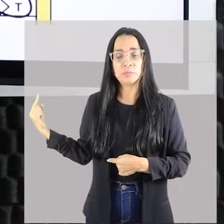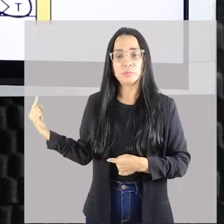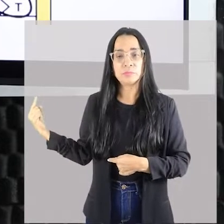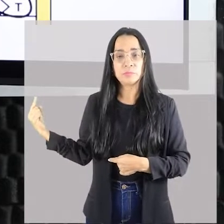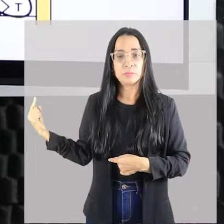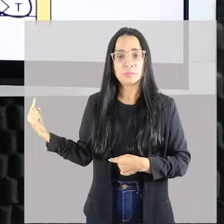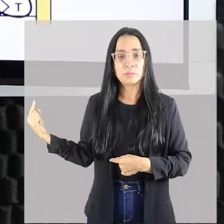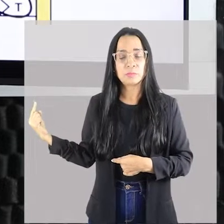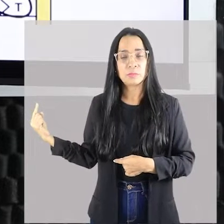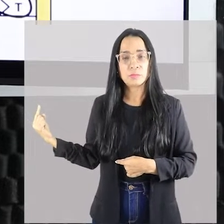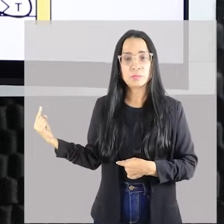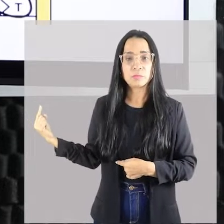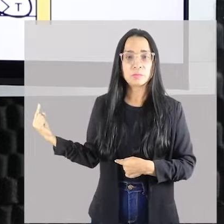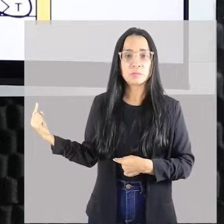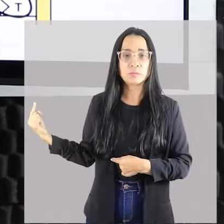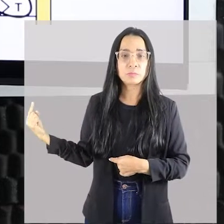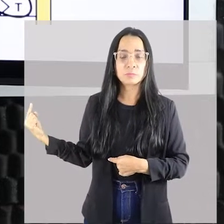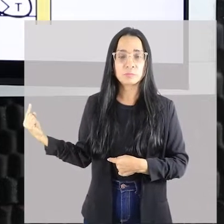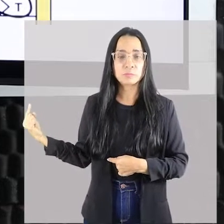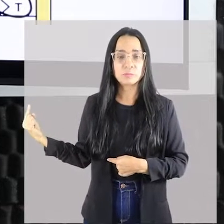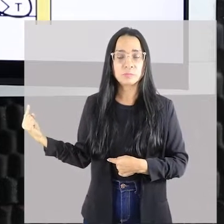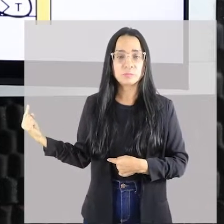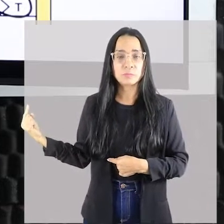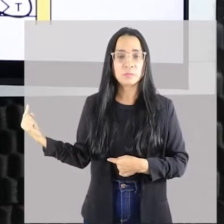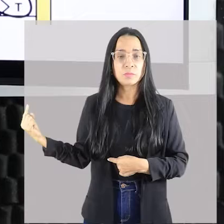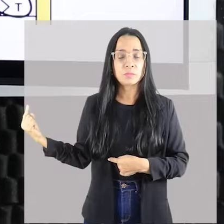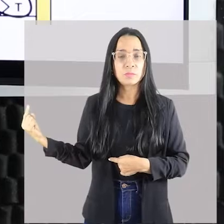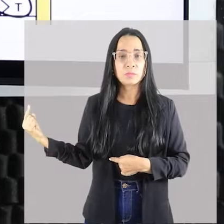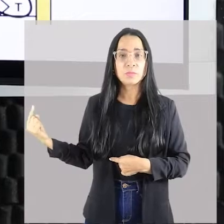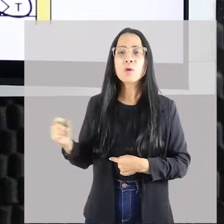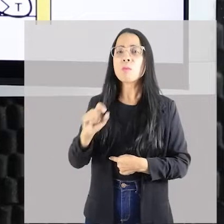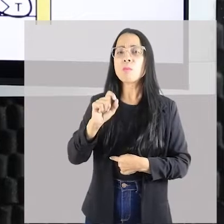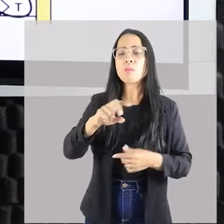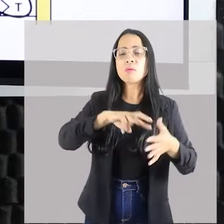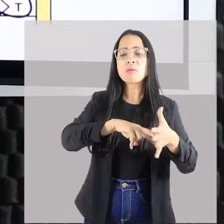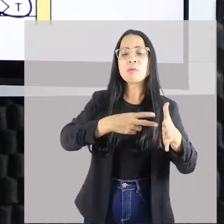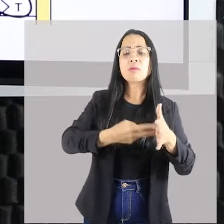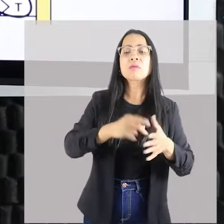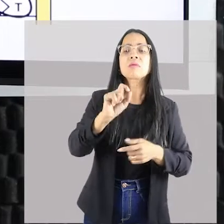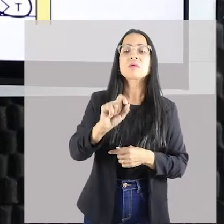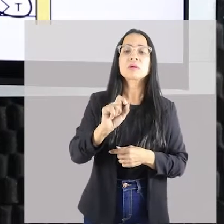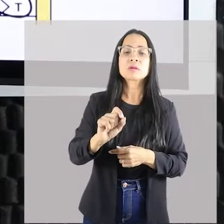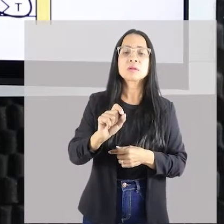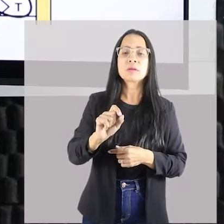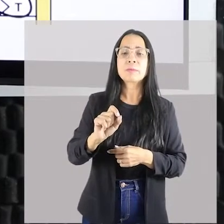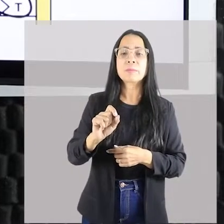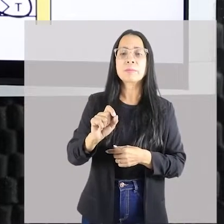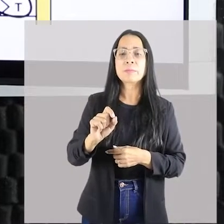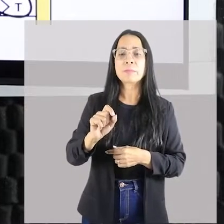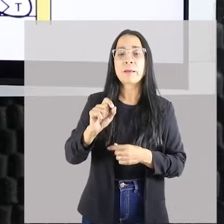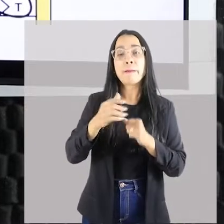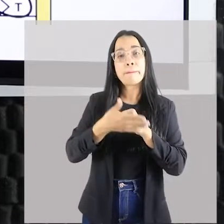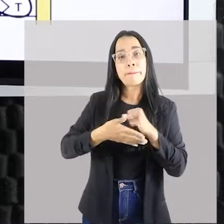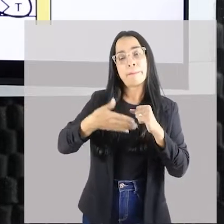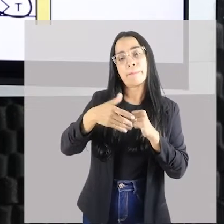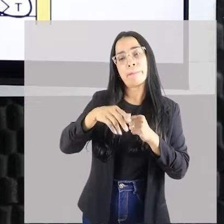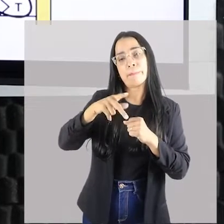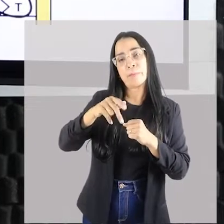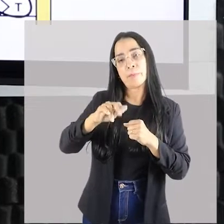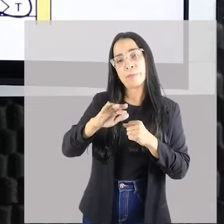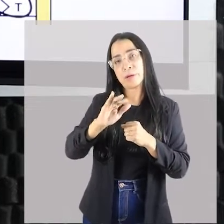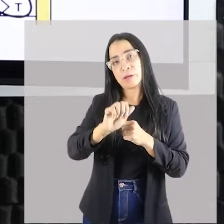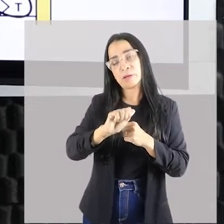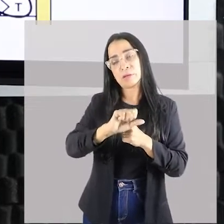entre si e pirimídicas entre si. Raíssa, o que são bases púricas?